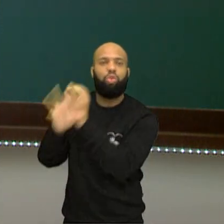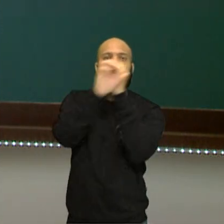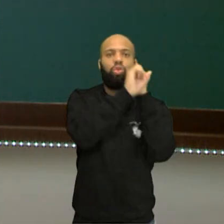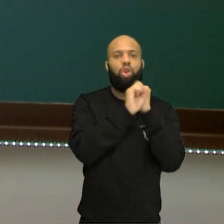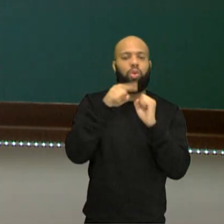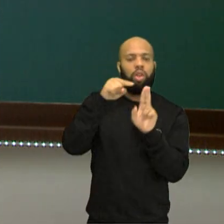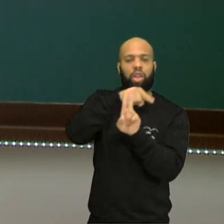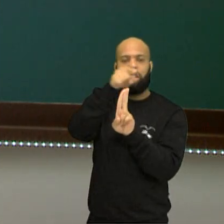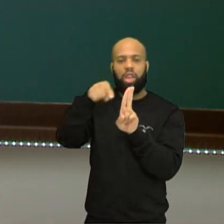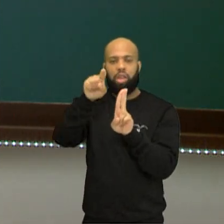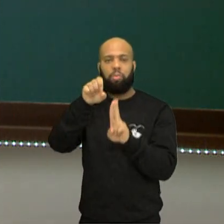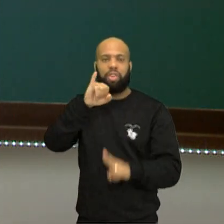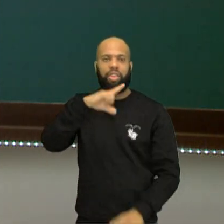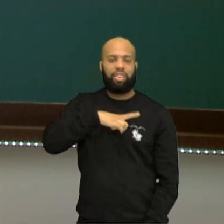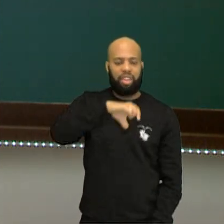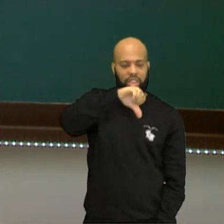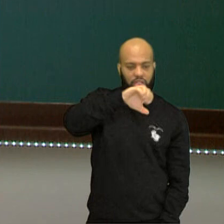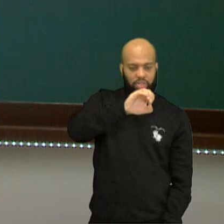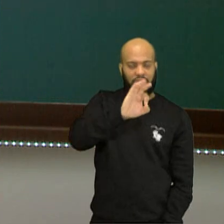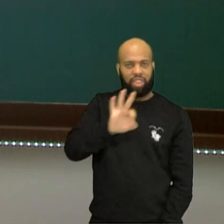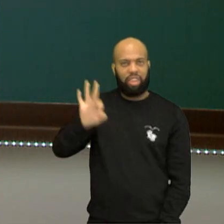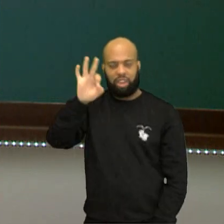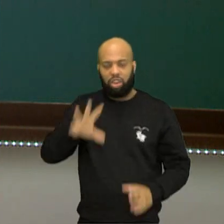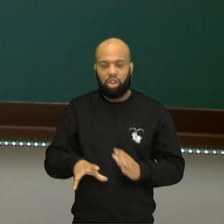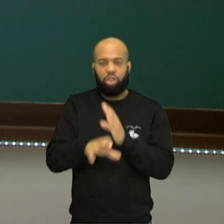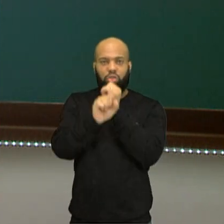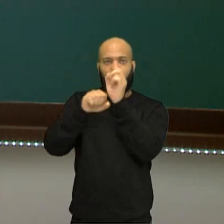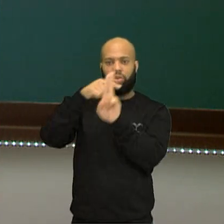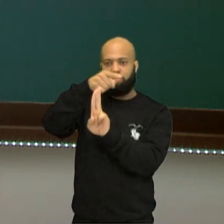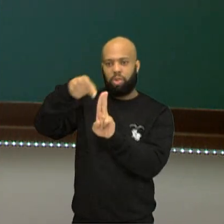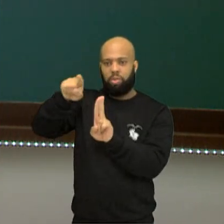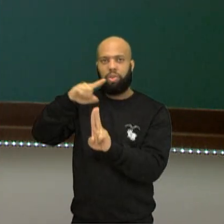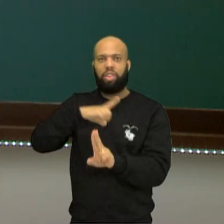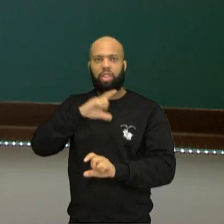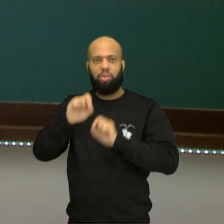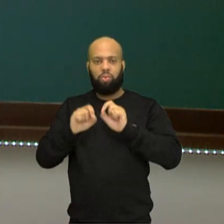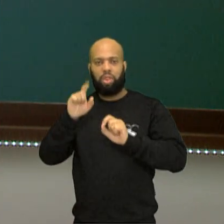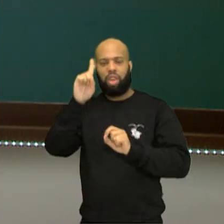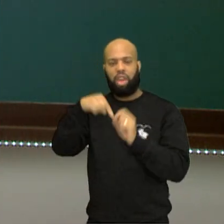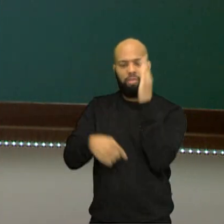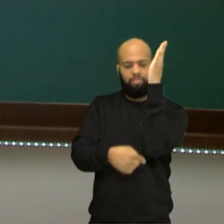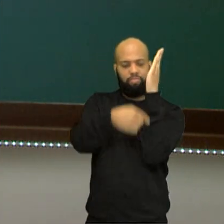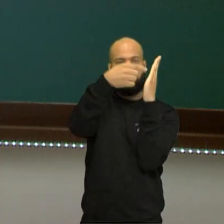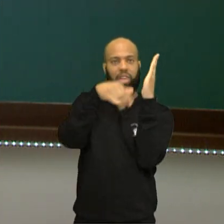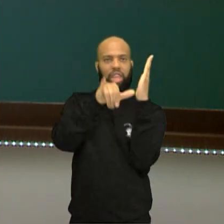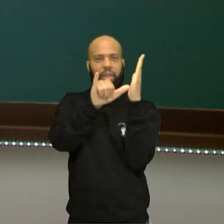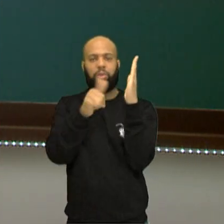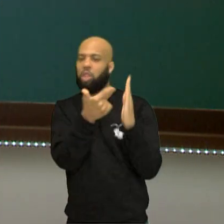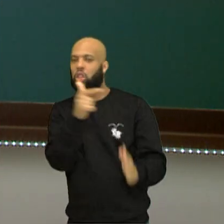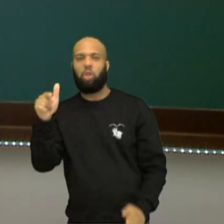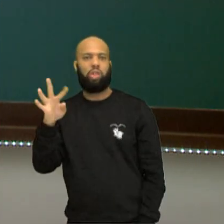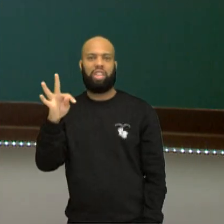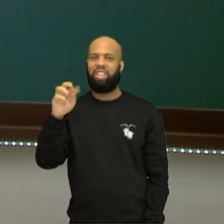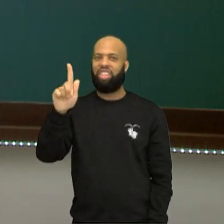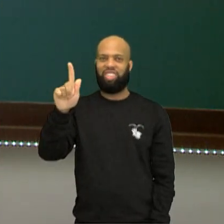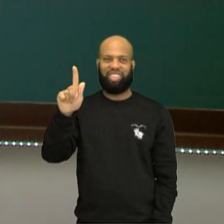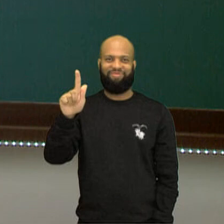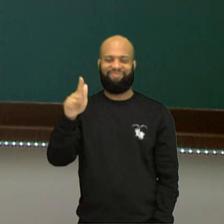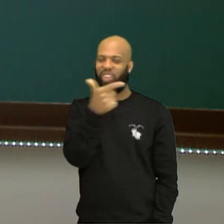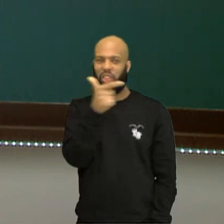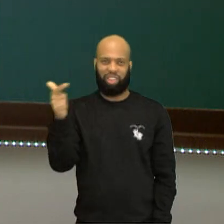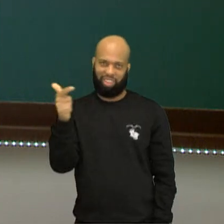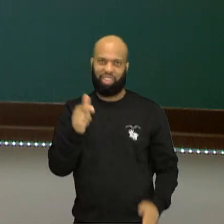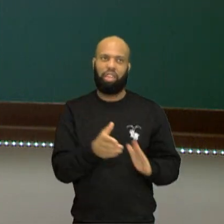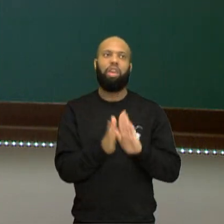graus e somar π, eu sempre estarei caindo sobre o eixo y, onde eu não tenho valores de tangente para esses ângulos.